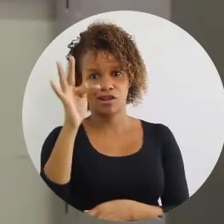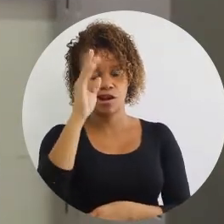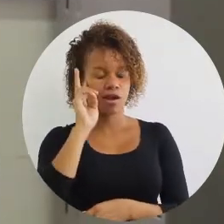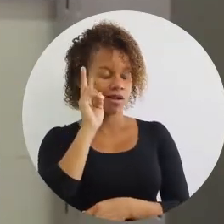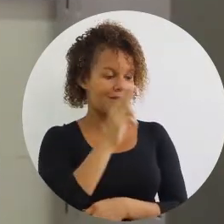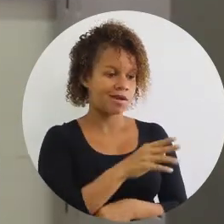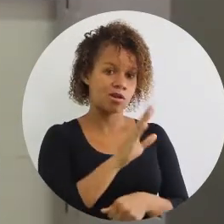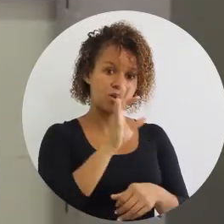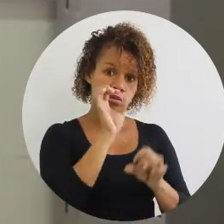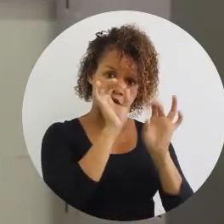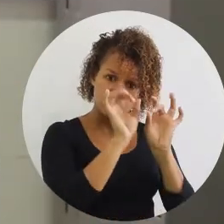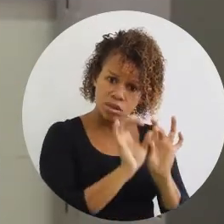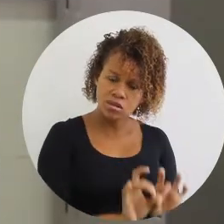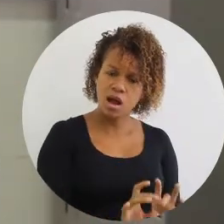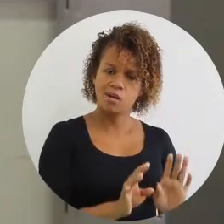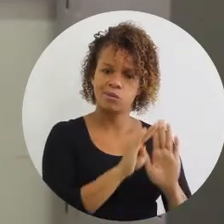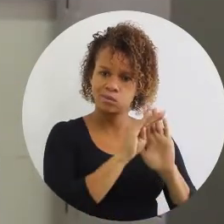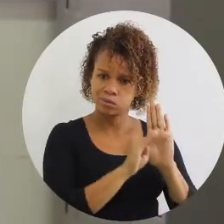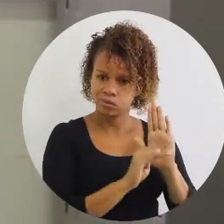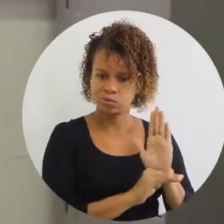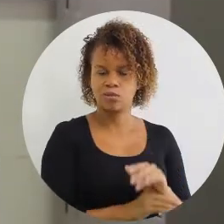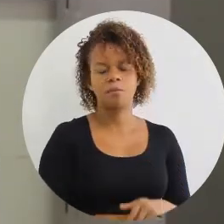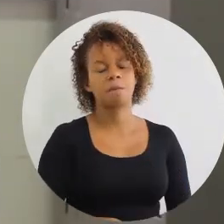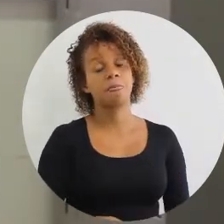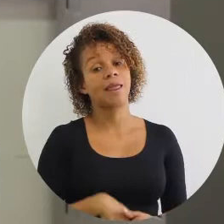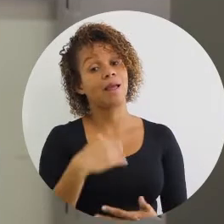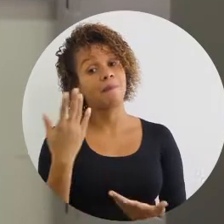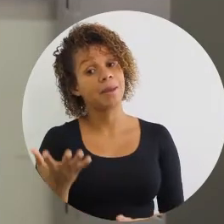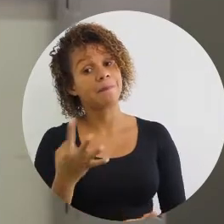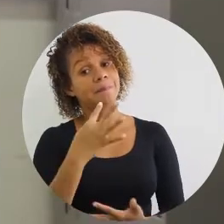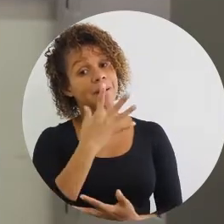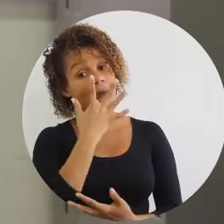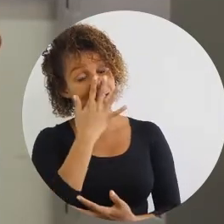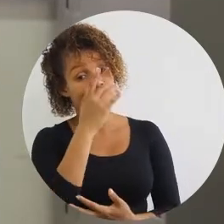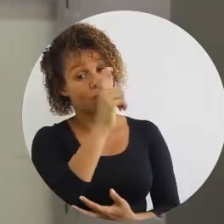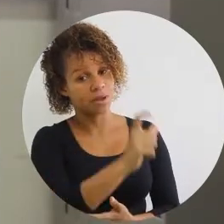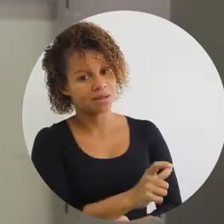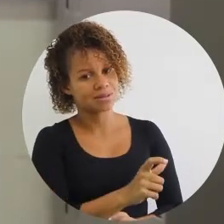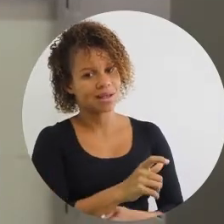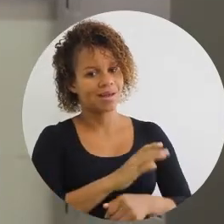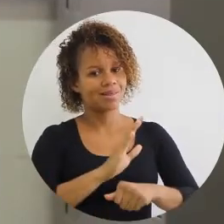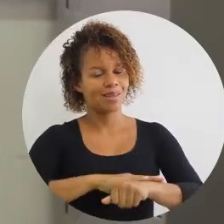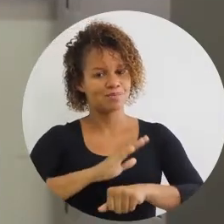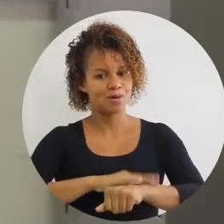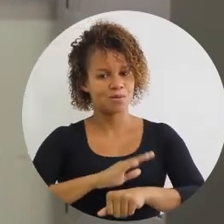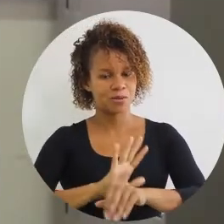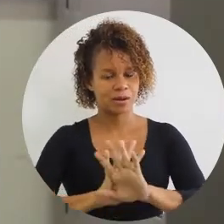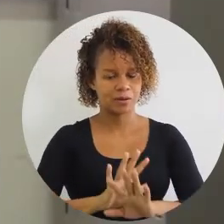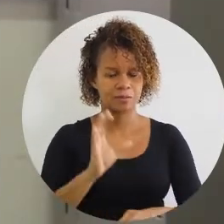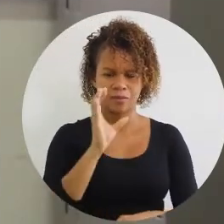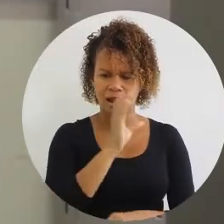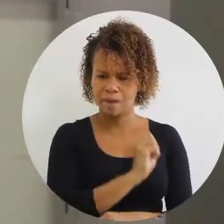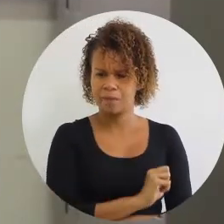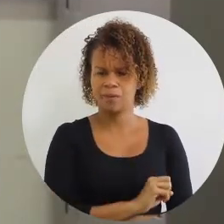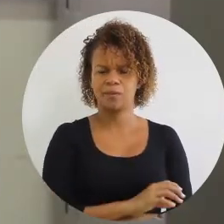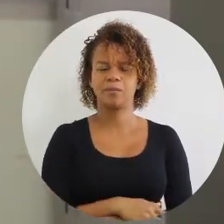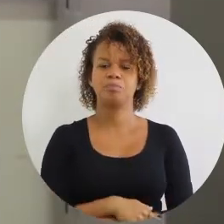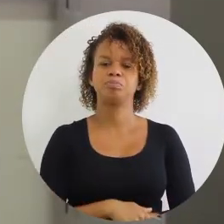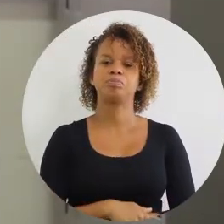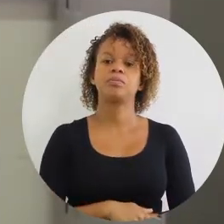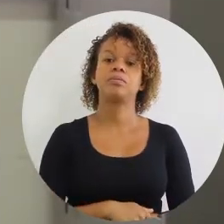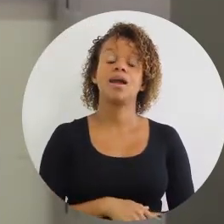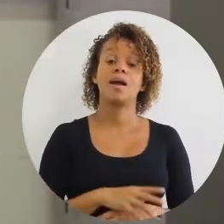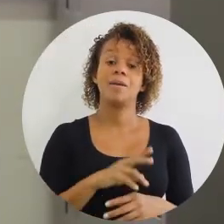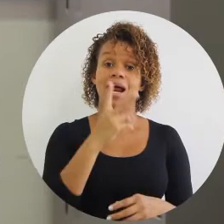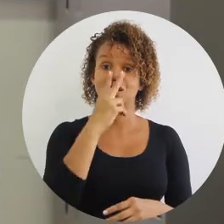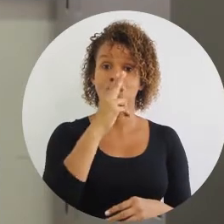admissão temporária. O outro, bem parecido com esse, é o exportação temporária. Como funciona a exportação temporária? É